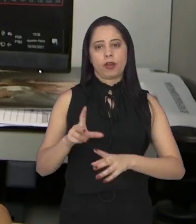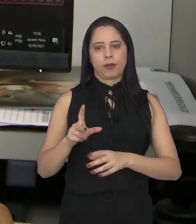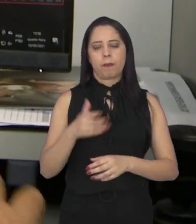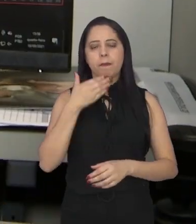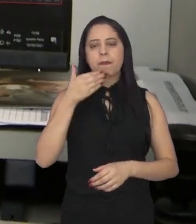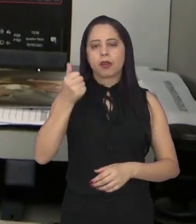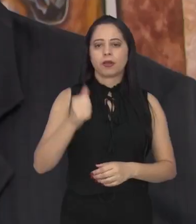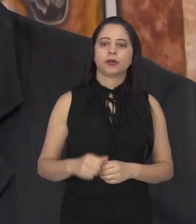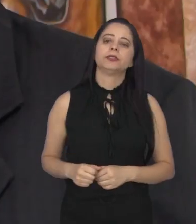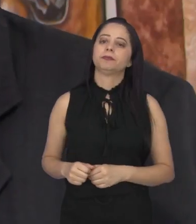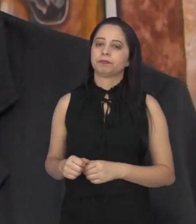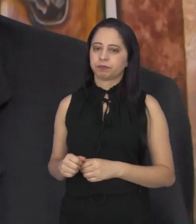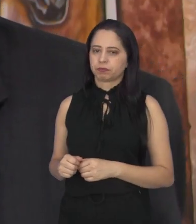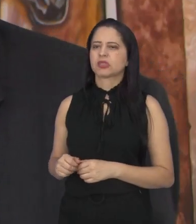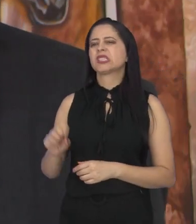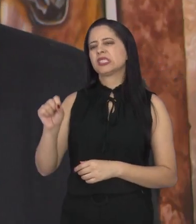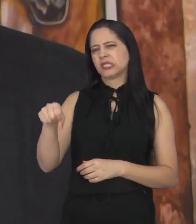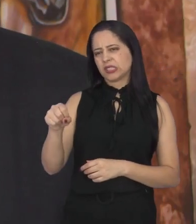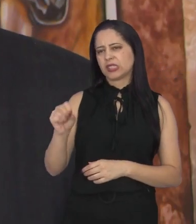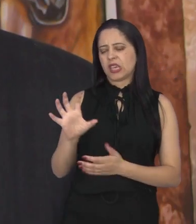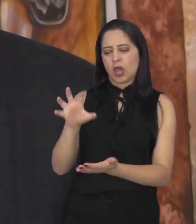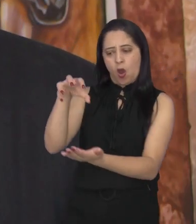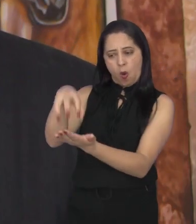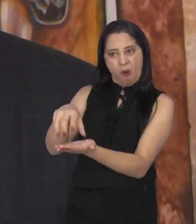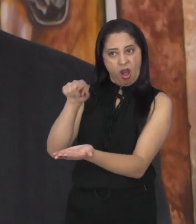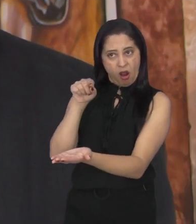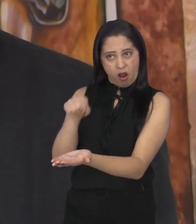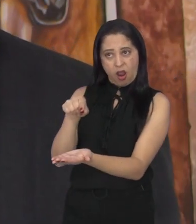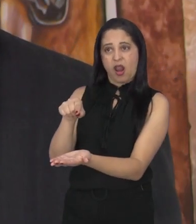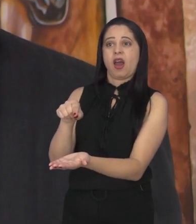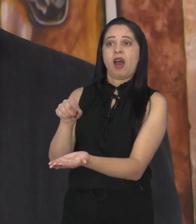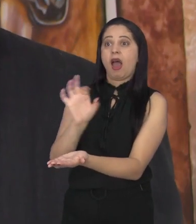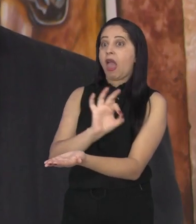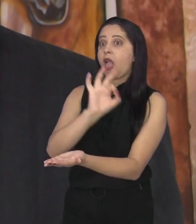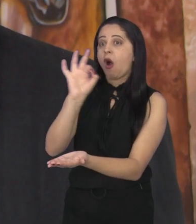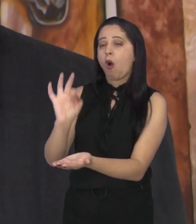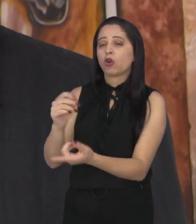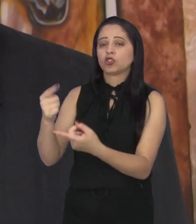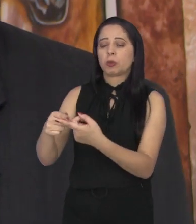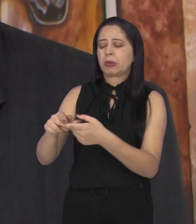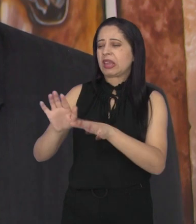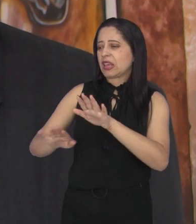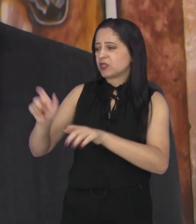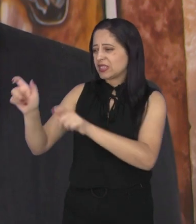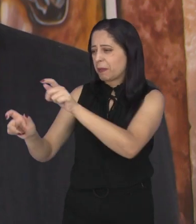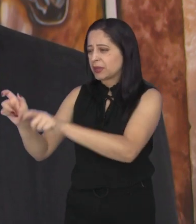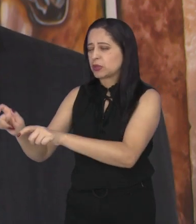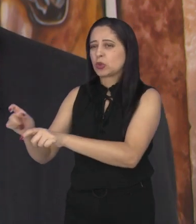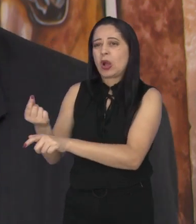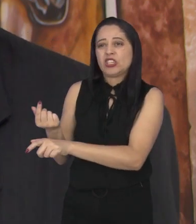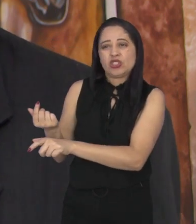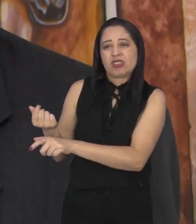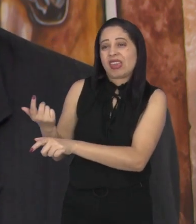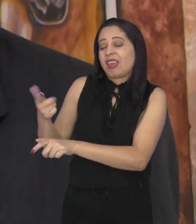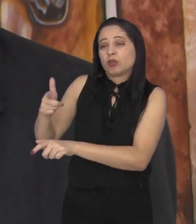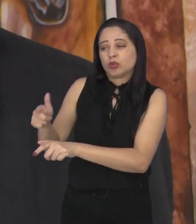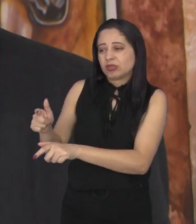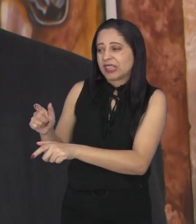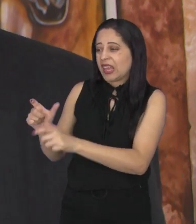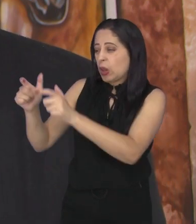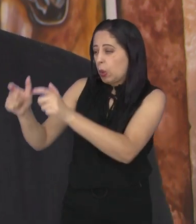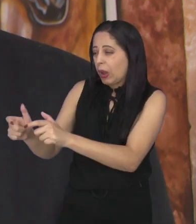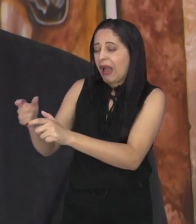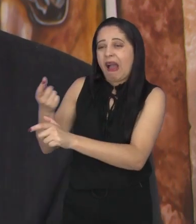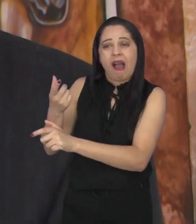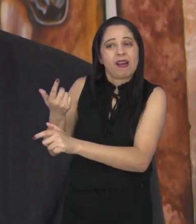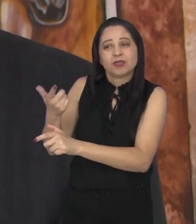de inovações. Fortalece o mercado, muitas pessoas encontram ali a chance que está faltando, né? Às vezes não tem o investimento,